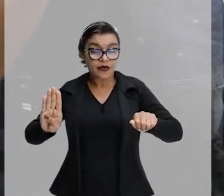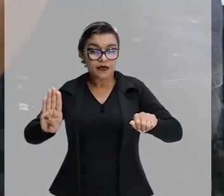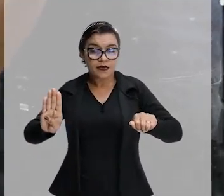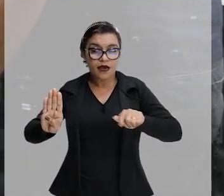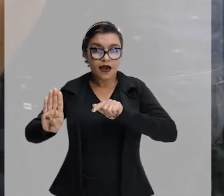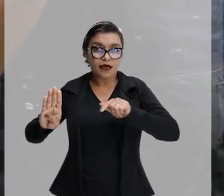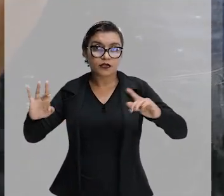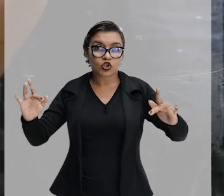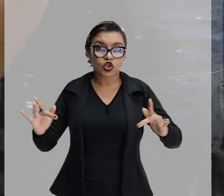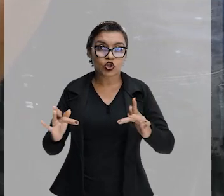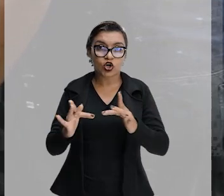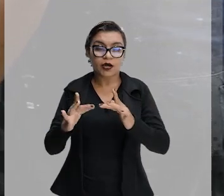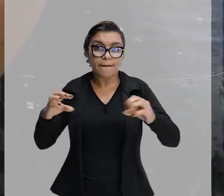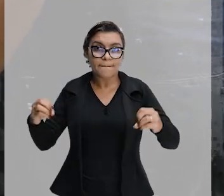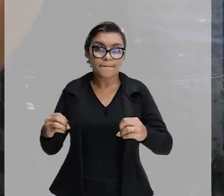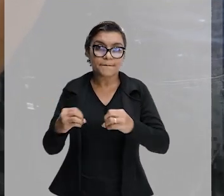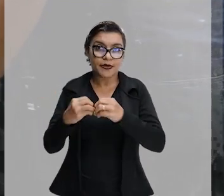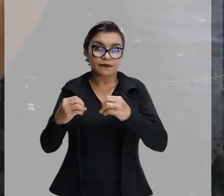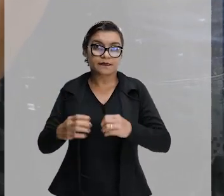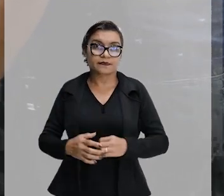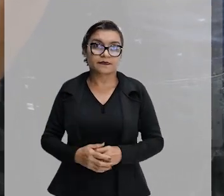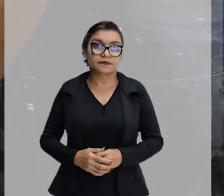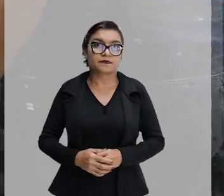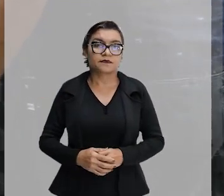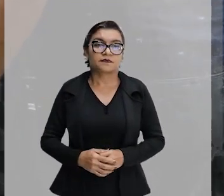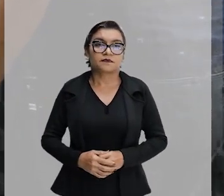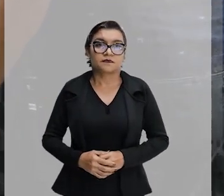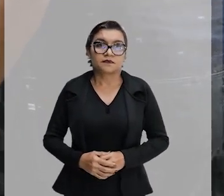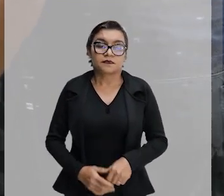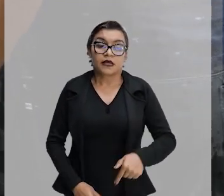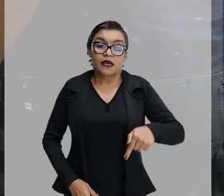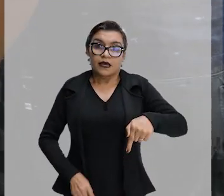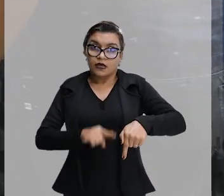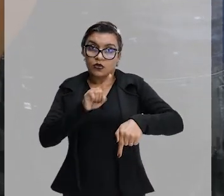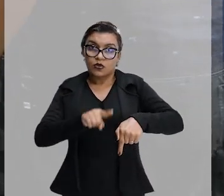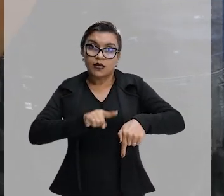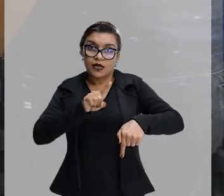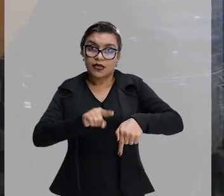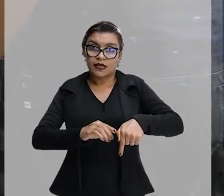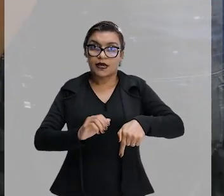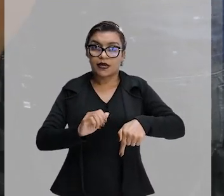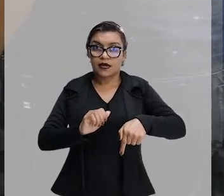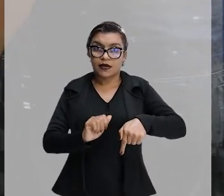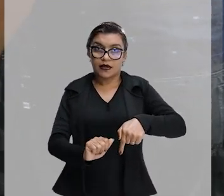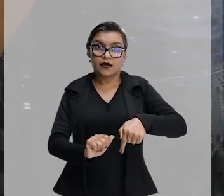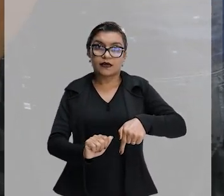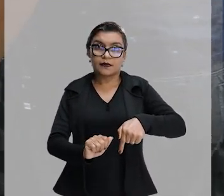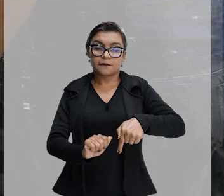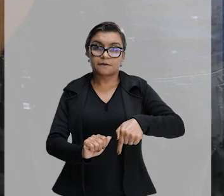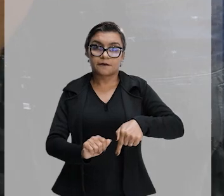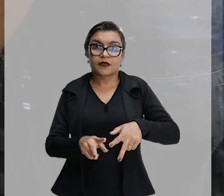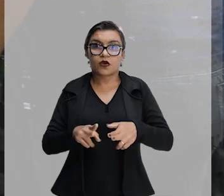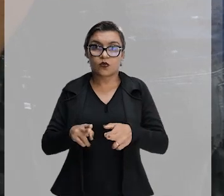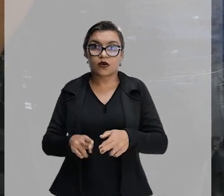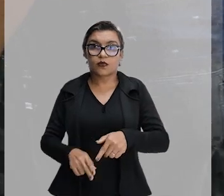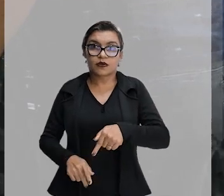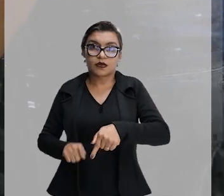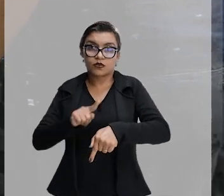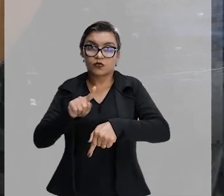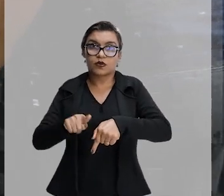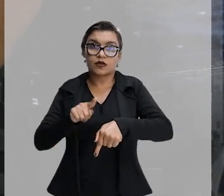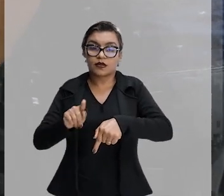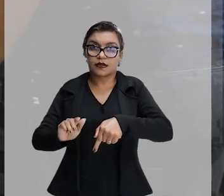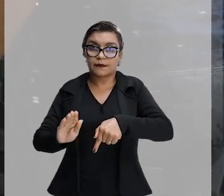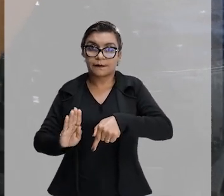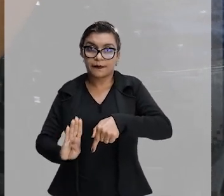vai ser, na terceira passagem, Q duas linhas A, Q duas linhas B, e isso vai ser